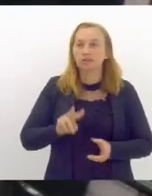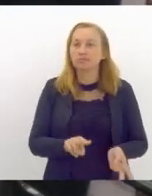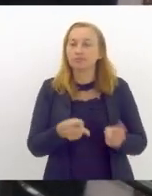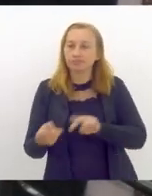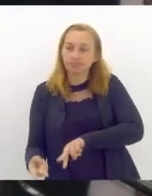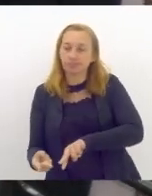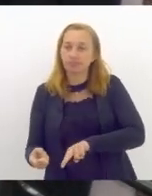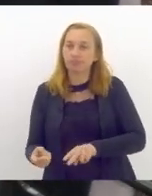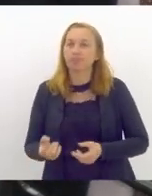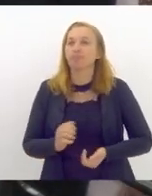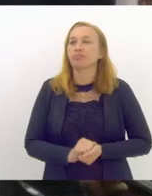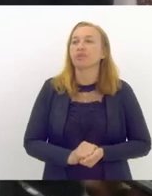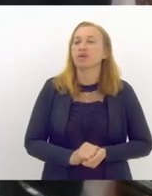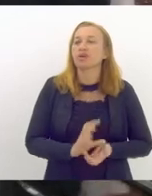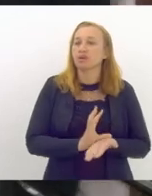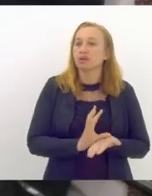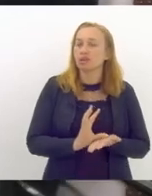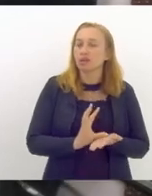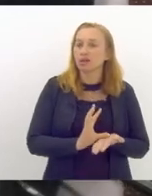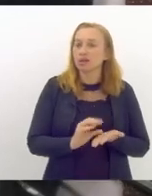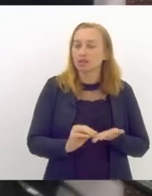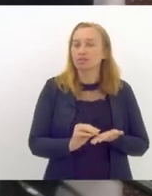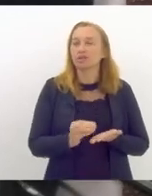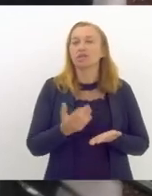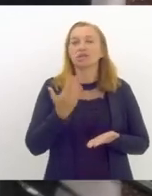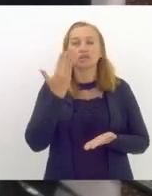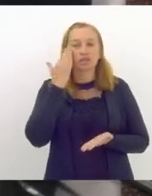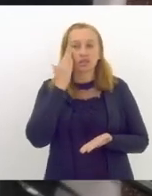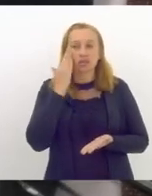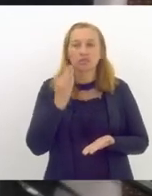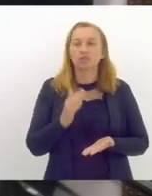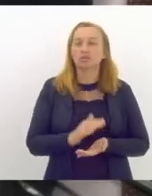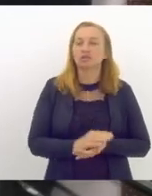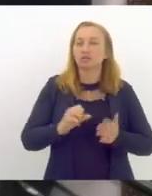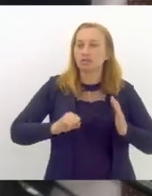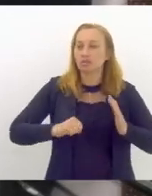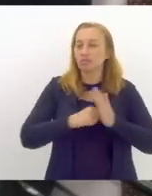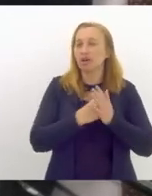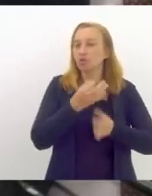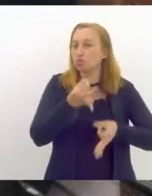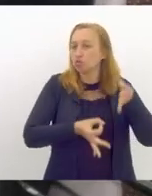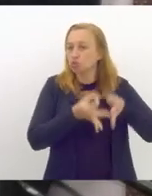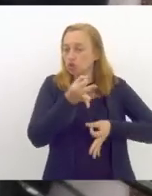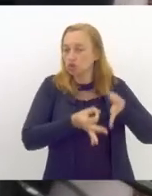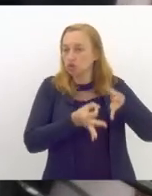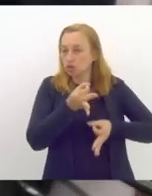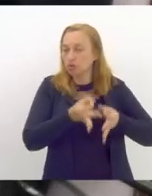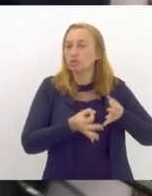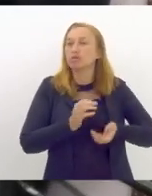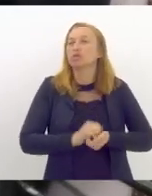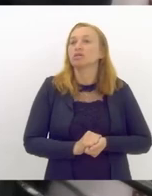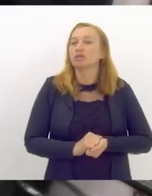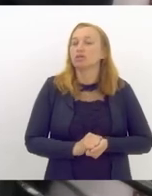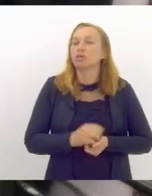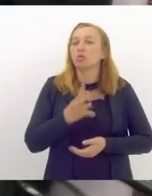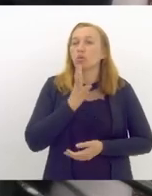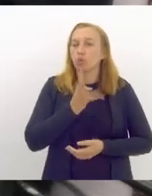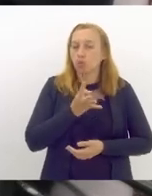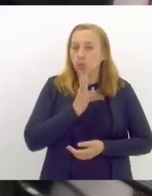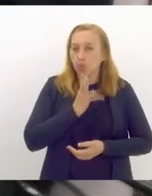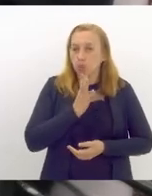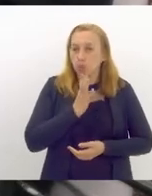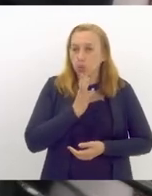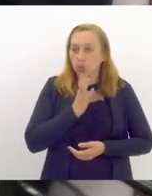encaminhamento para que se coloque como cláusula desse entendimento que isso vai gerar um impacto jurídico relevante que é o reconhecimento